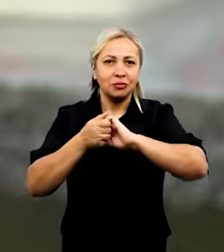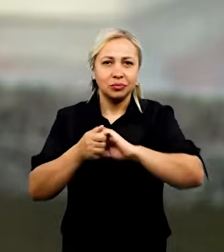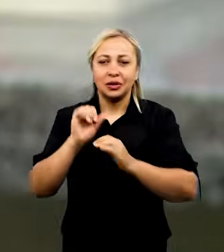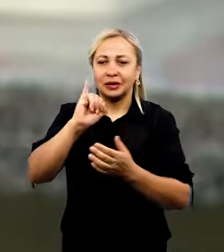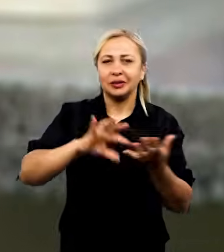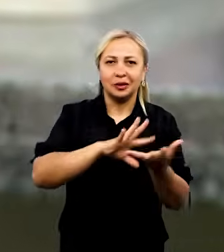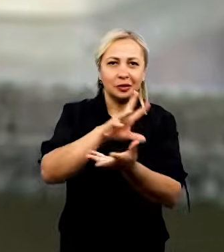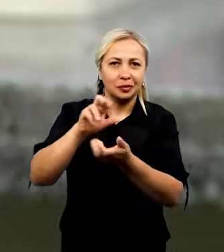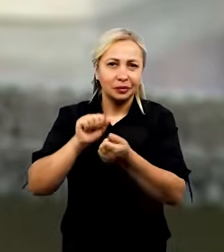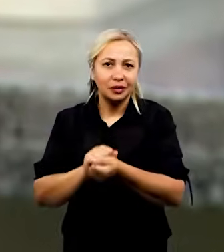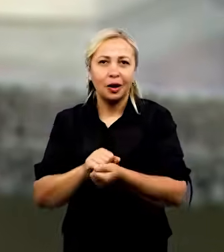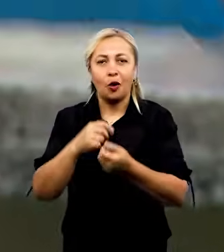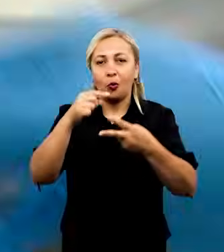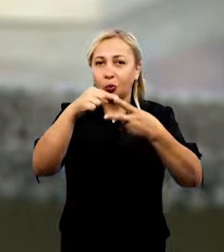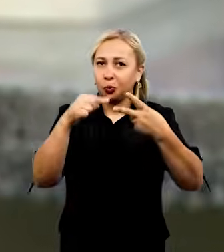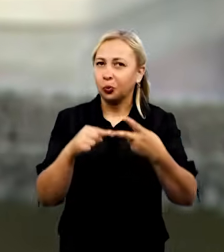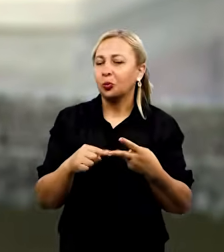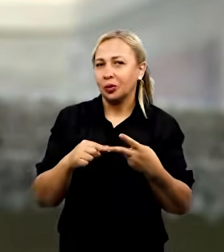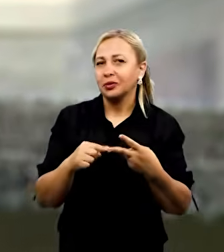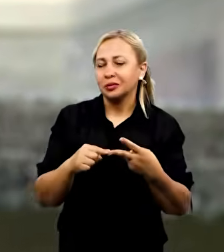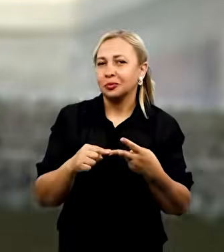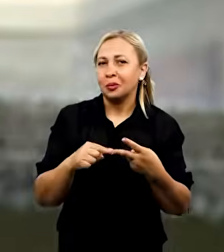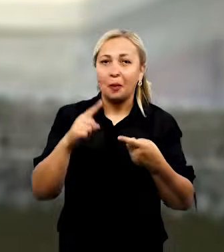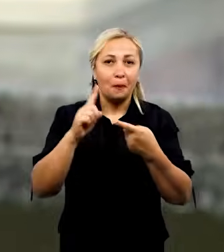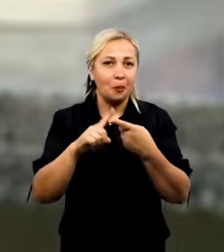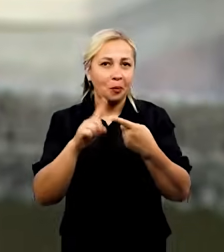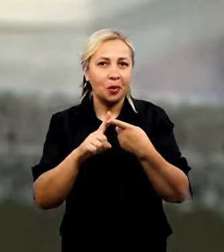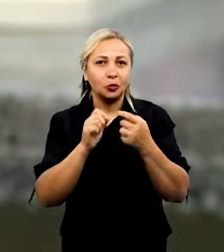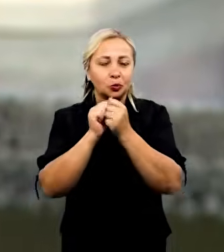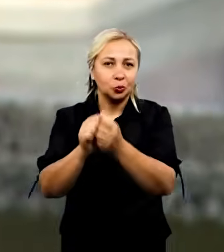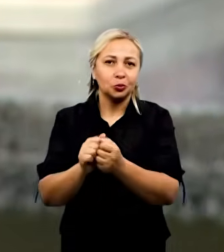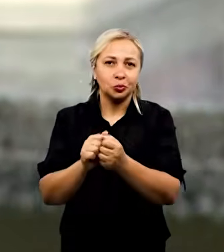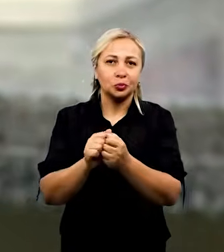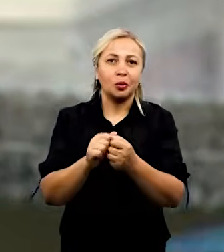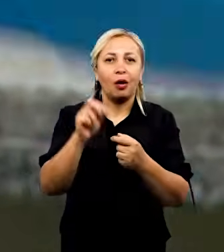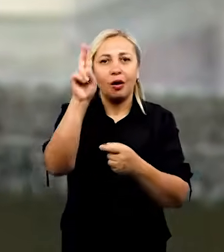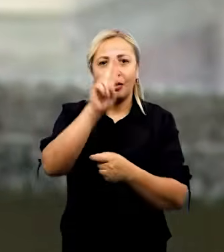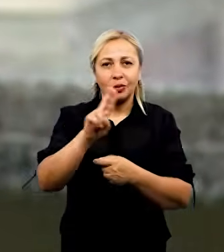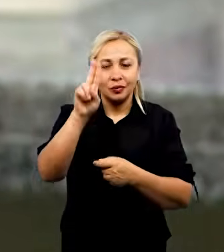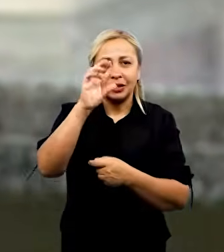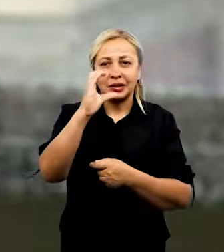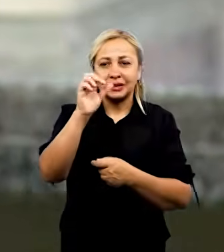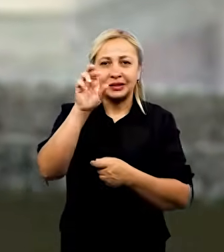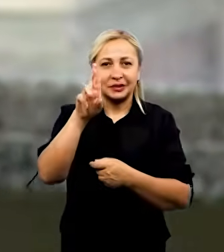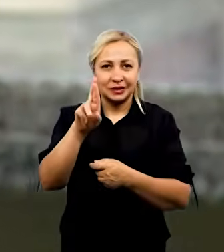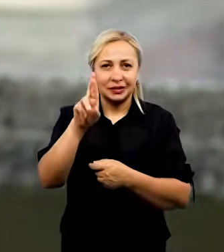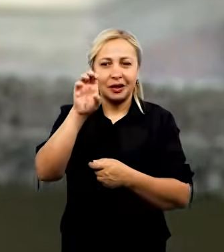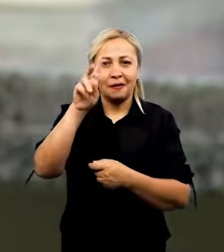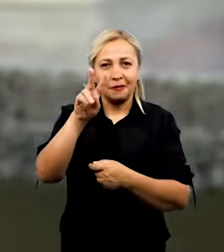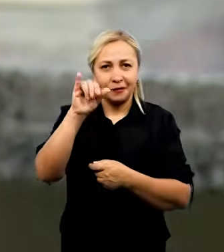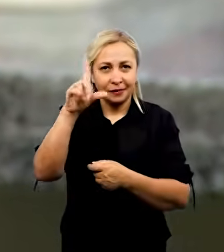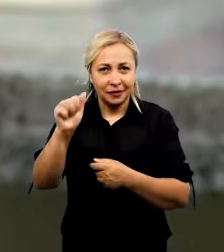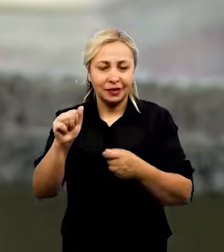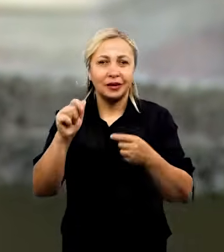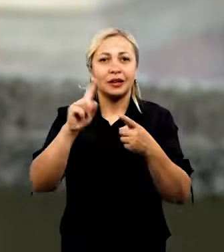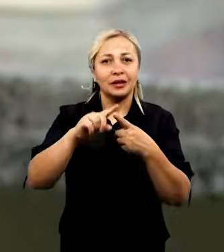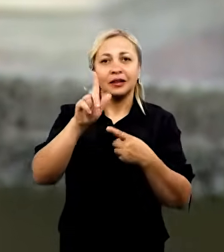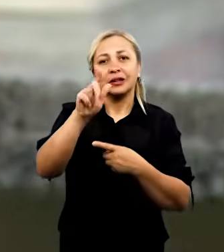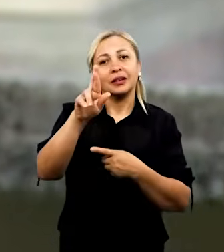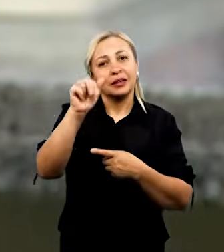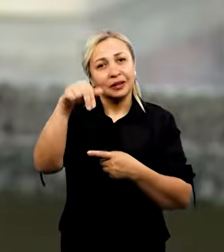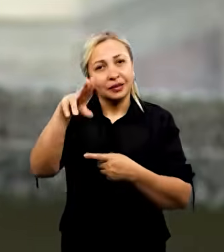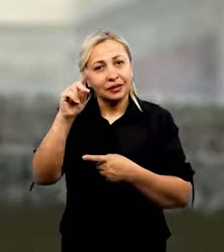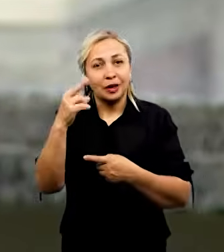parceria internacional, na verdade, 2 parcerias internacionais. Uma com a Universidade de Sevilha e a Universidade também